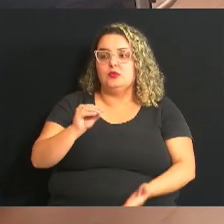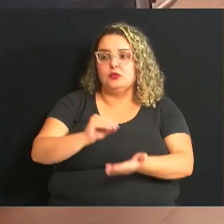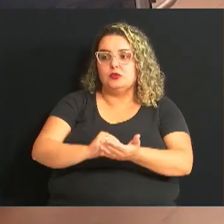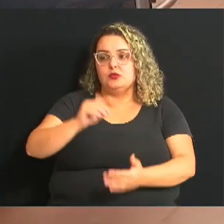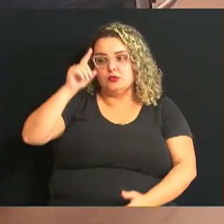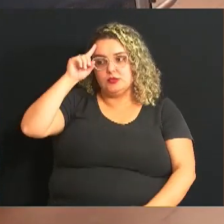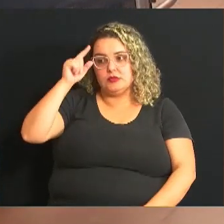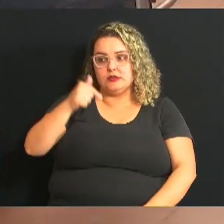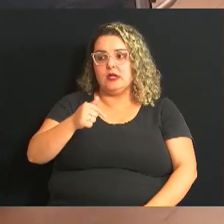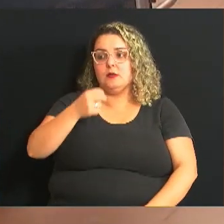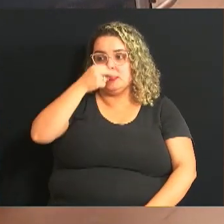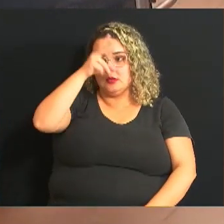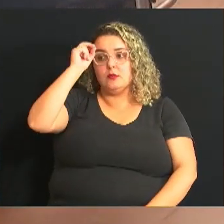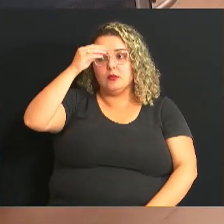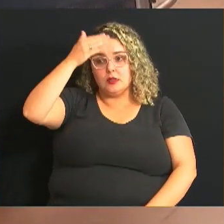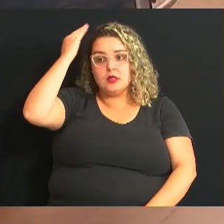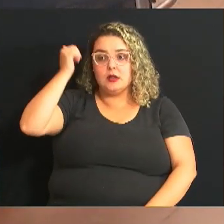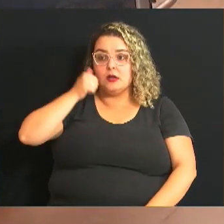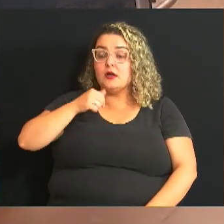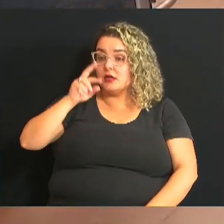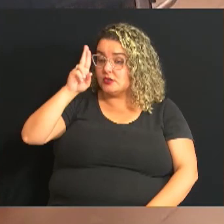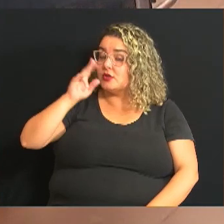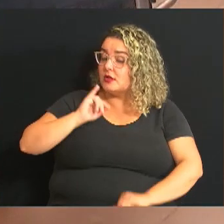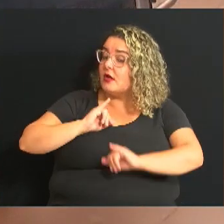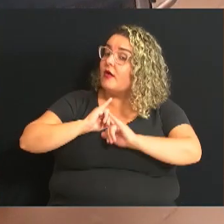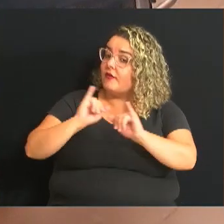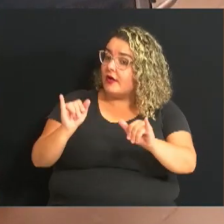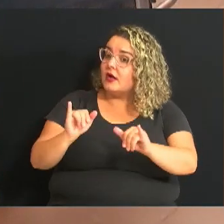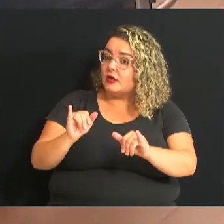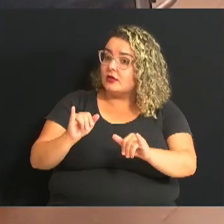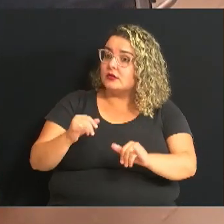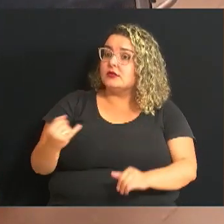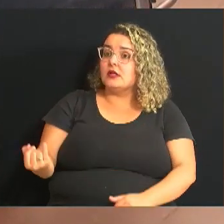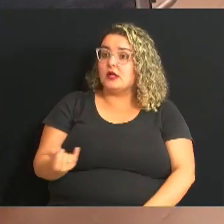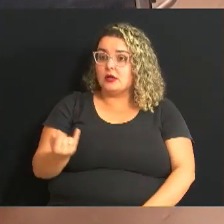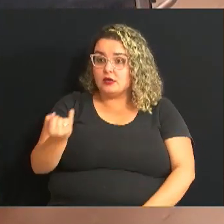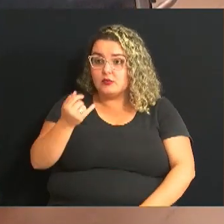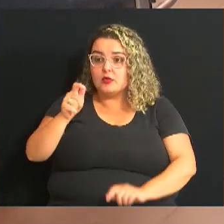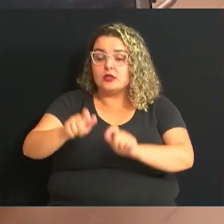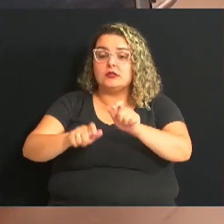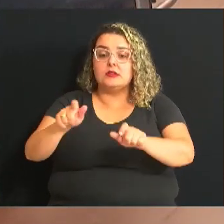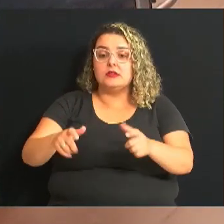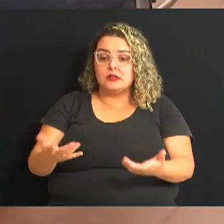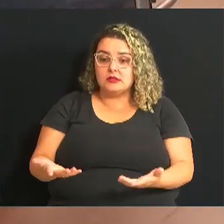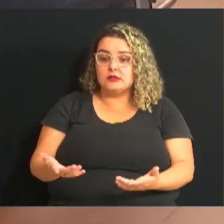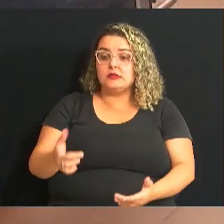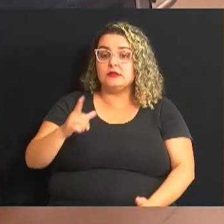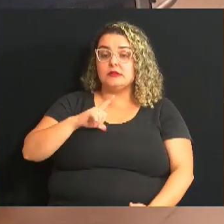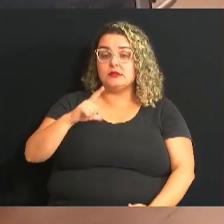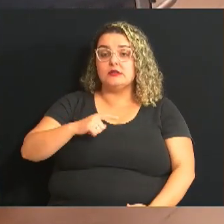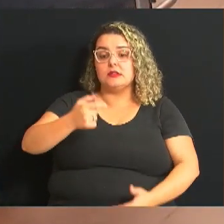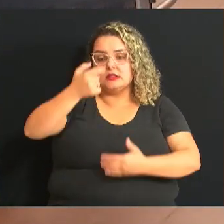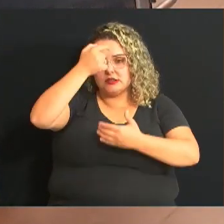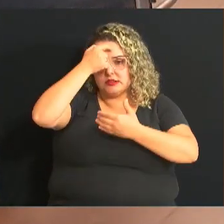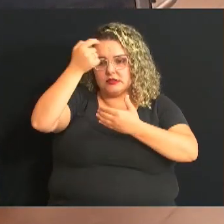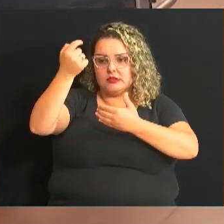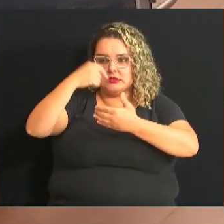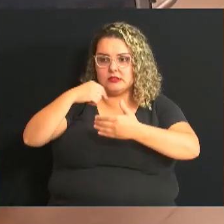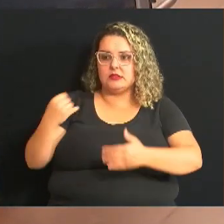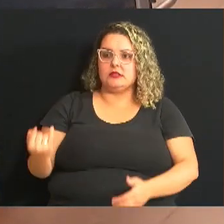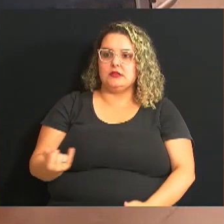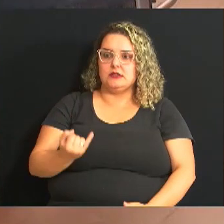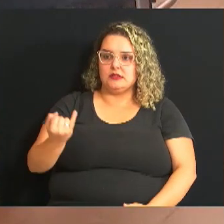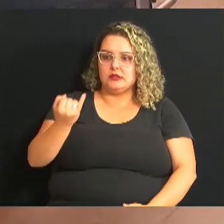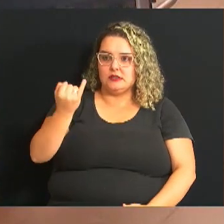Saad, e lá a senhora enfatizou essa questão da importância das pessoas terem essa conscientização dessa importância que às